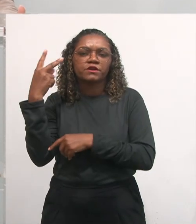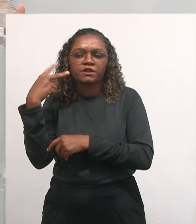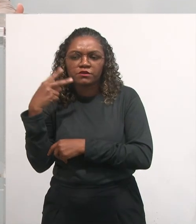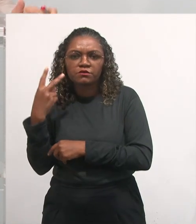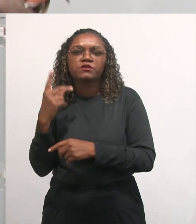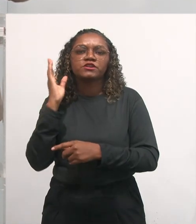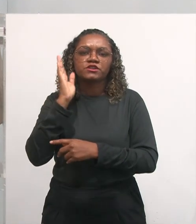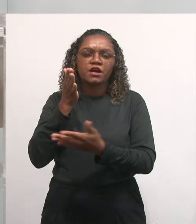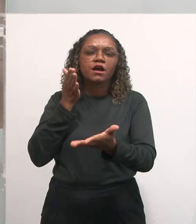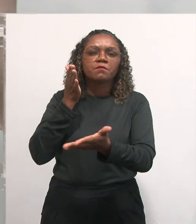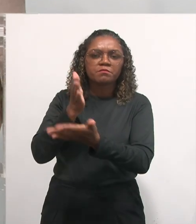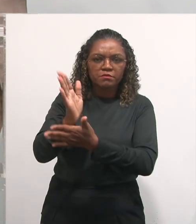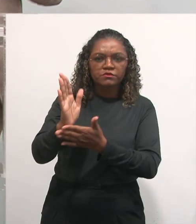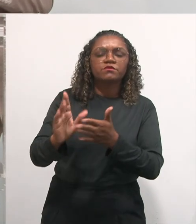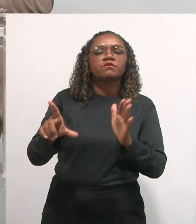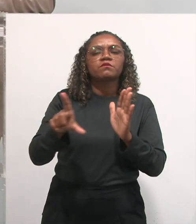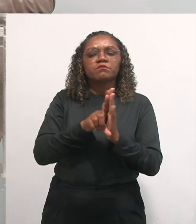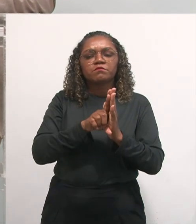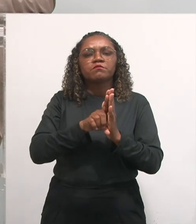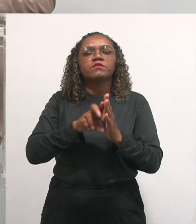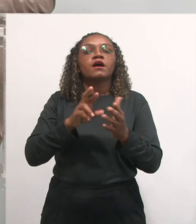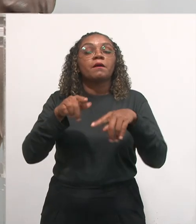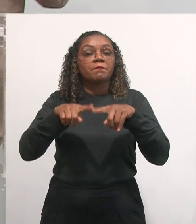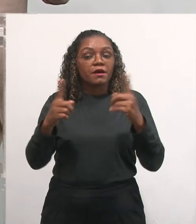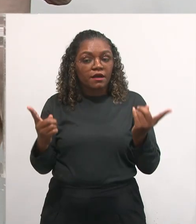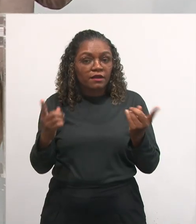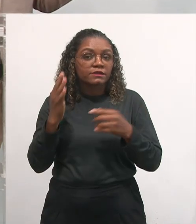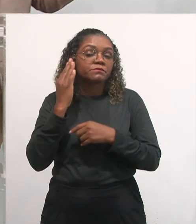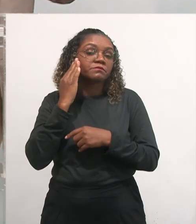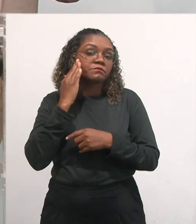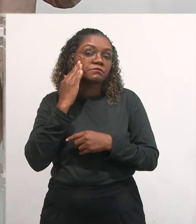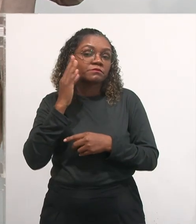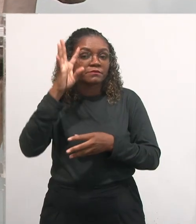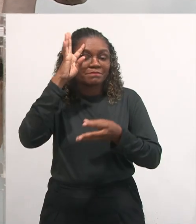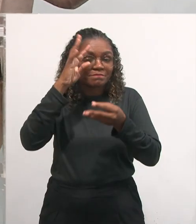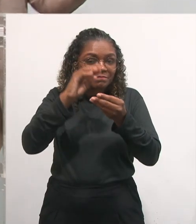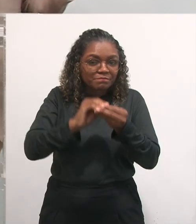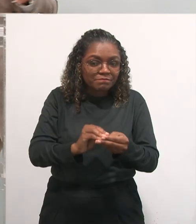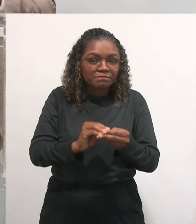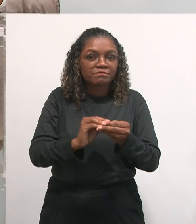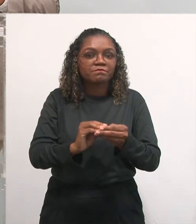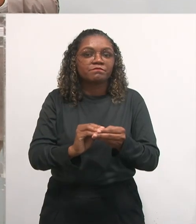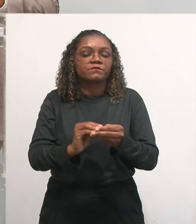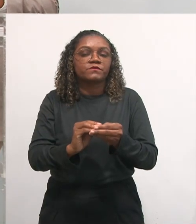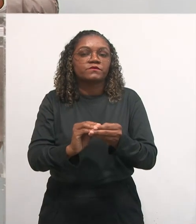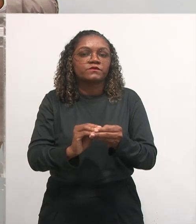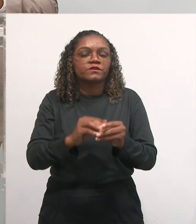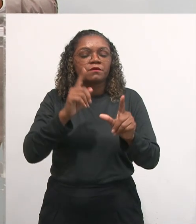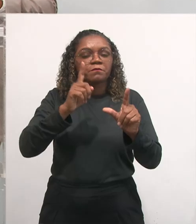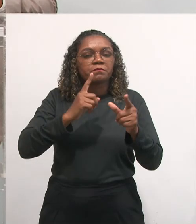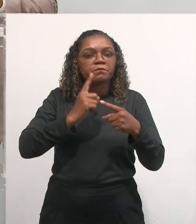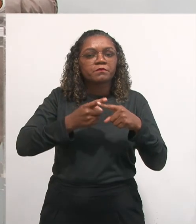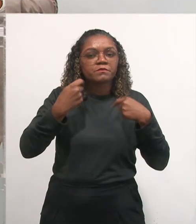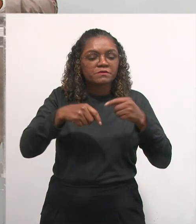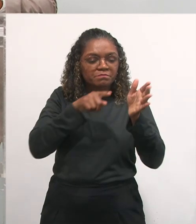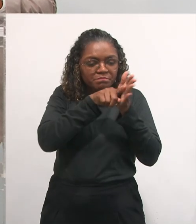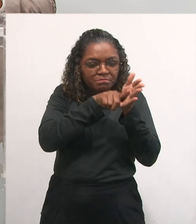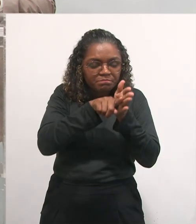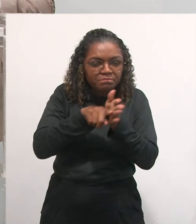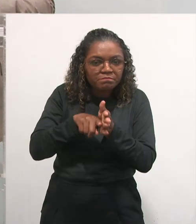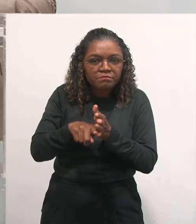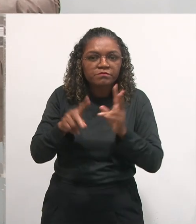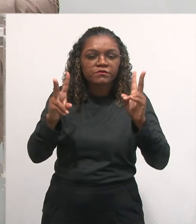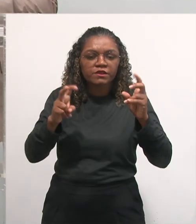determinação e toda aquela legislação você tem que sintetizar aquilo num levantamento para verificar